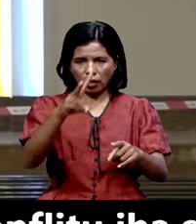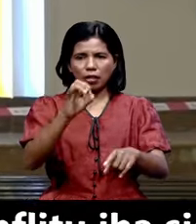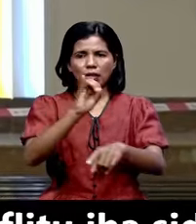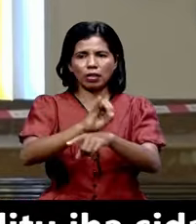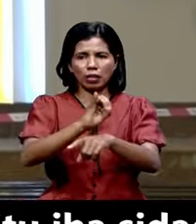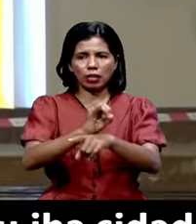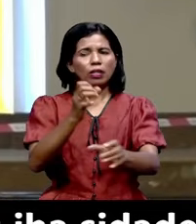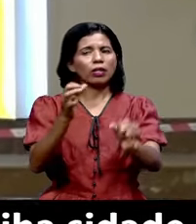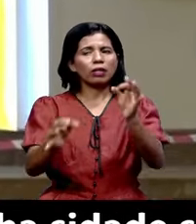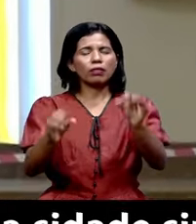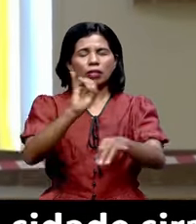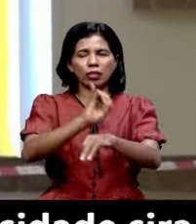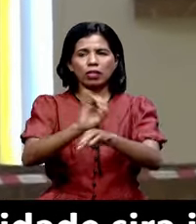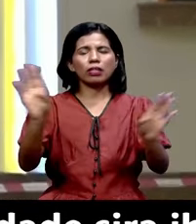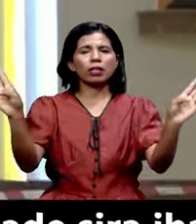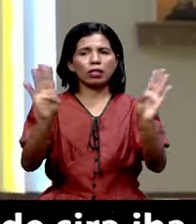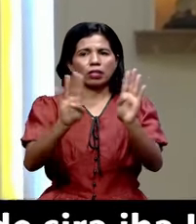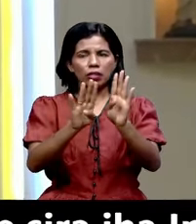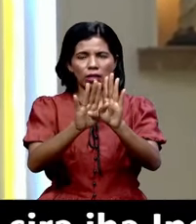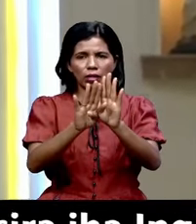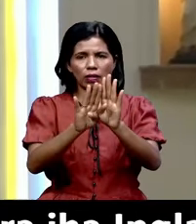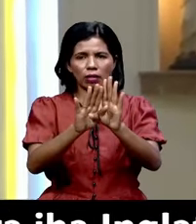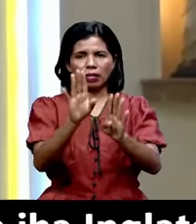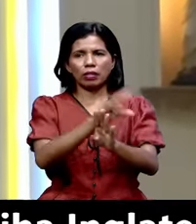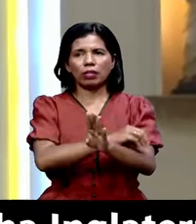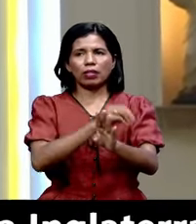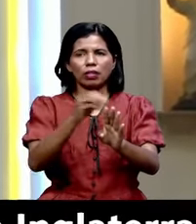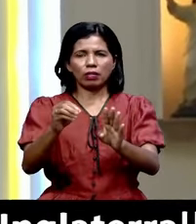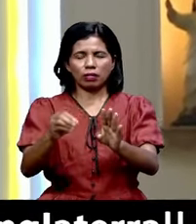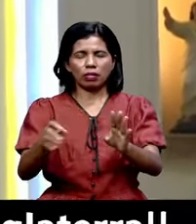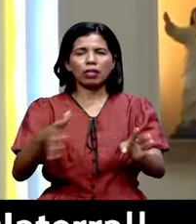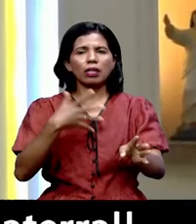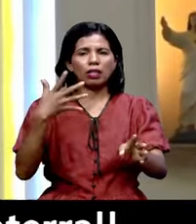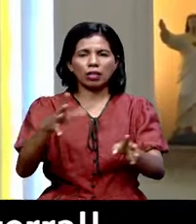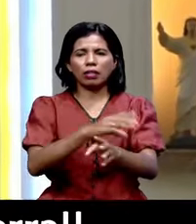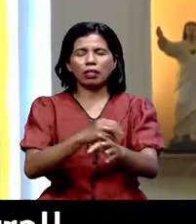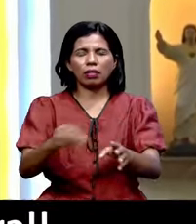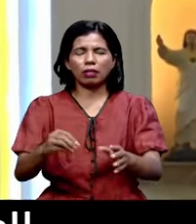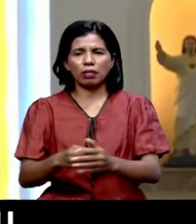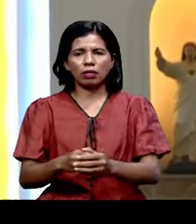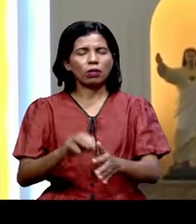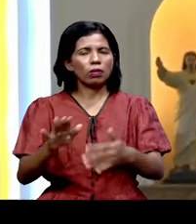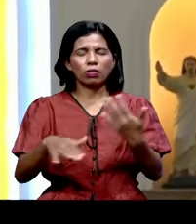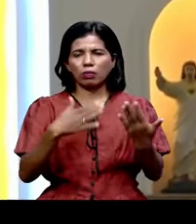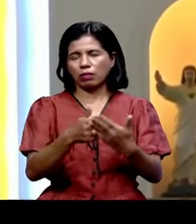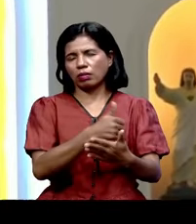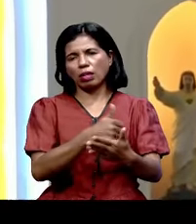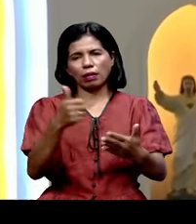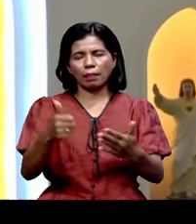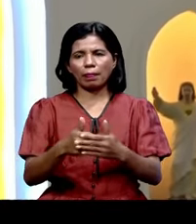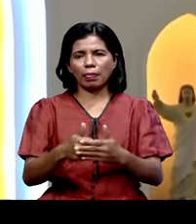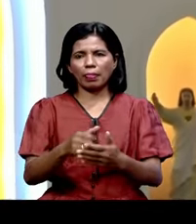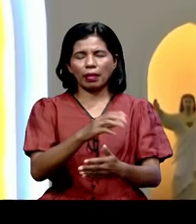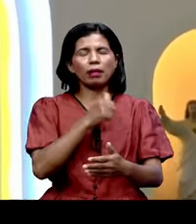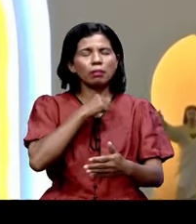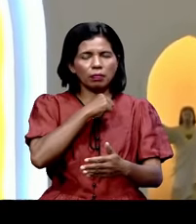quando a igreja taca tinta minha i srairahu no boa tira selo tam e condição amo